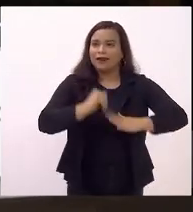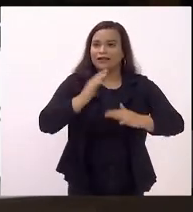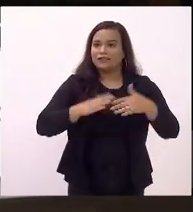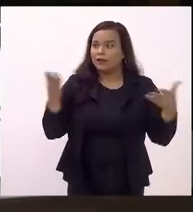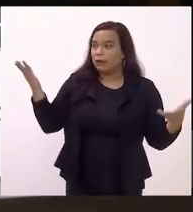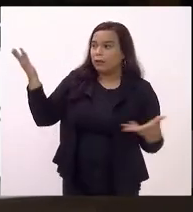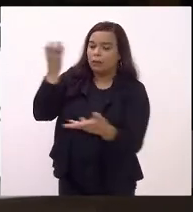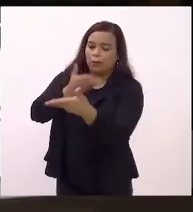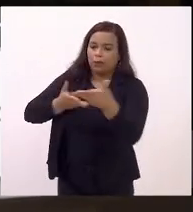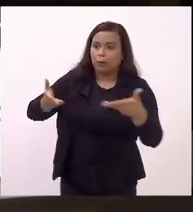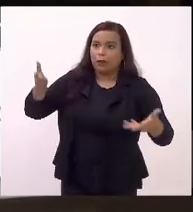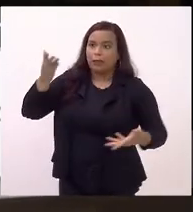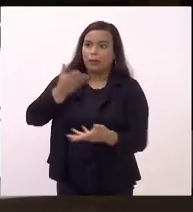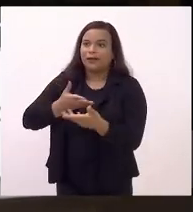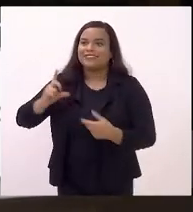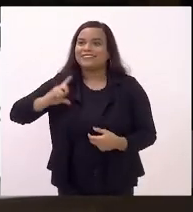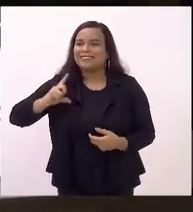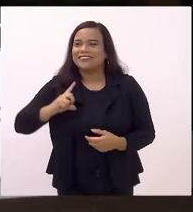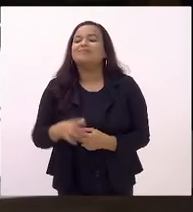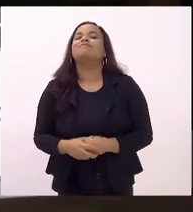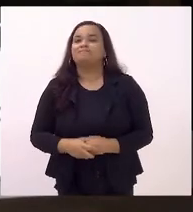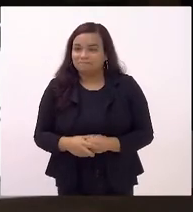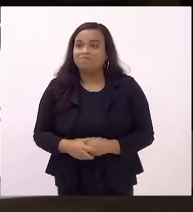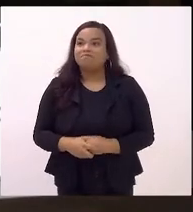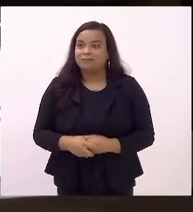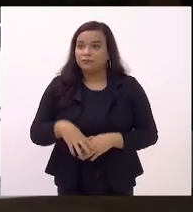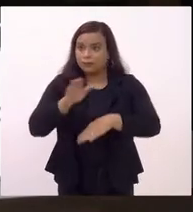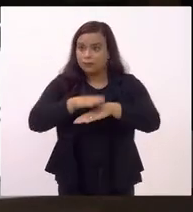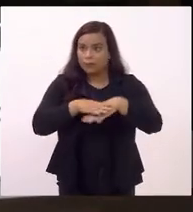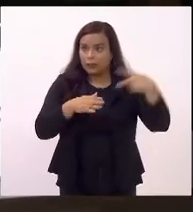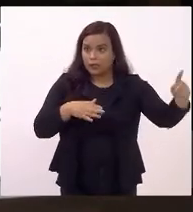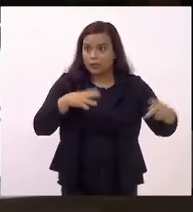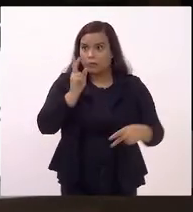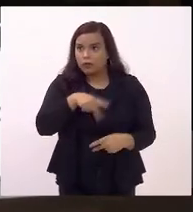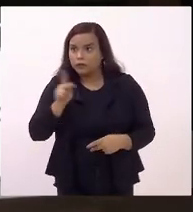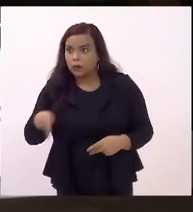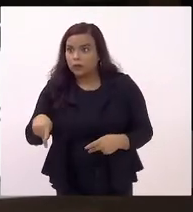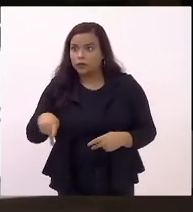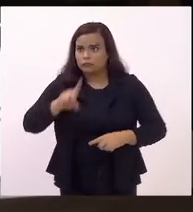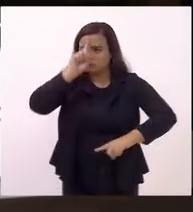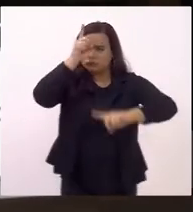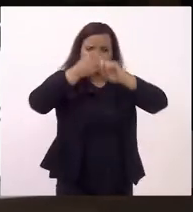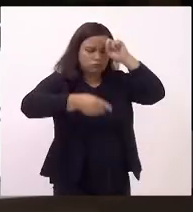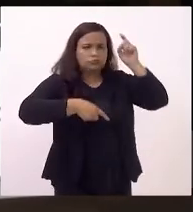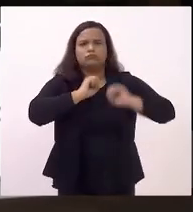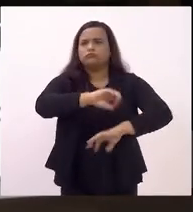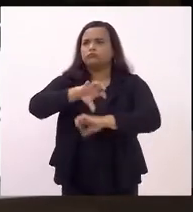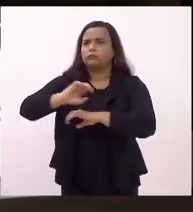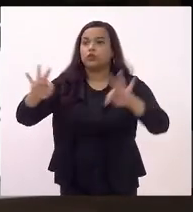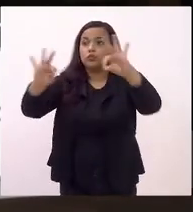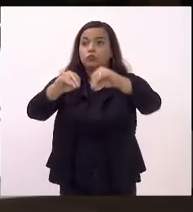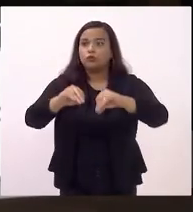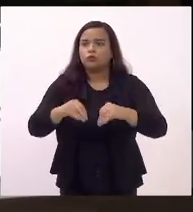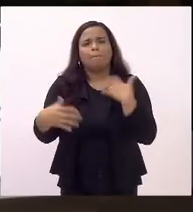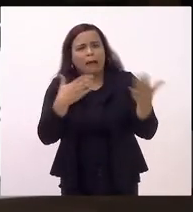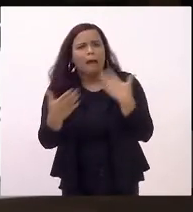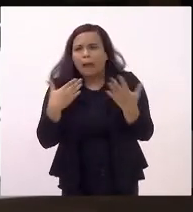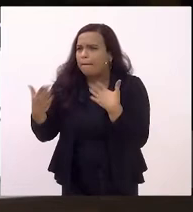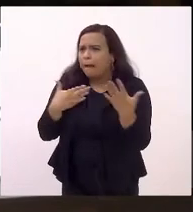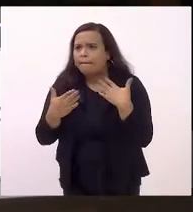ele está na condição de docente, o ato criativo, enquanto todos estamos ali discutindo, ele